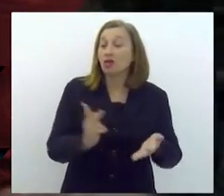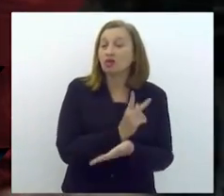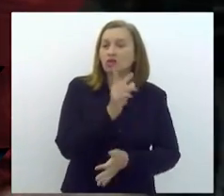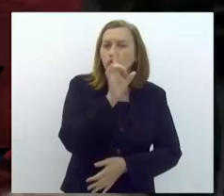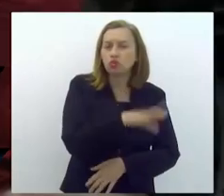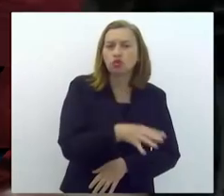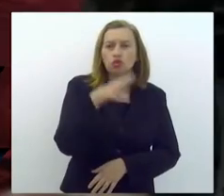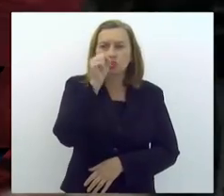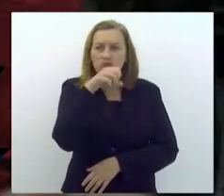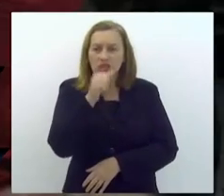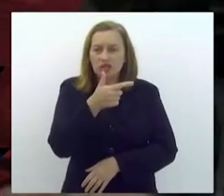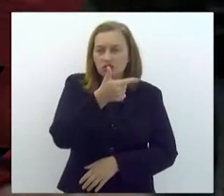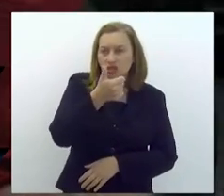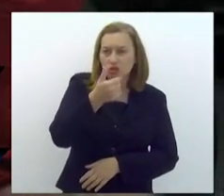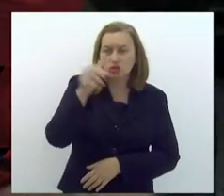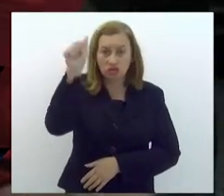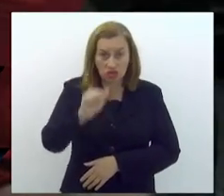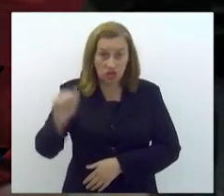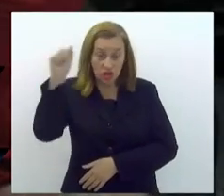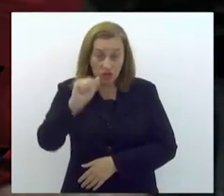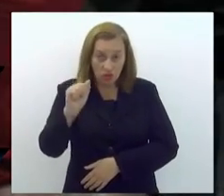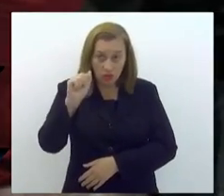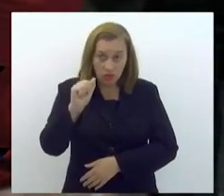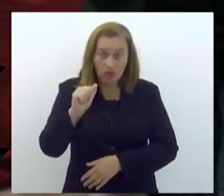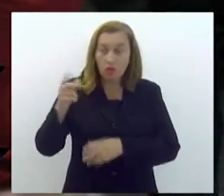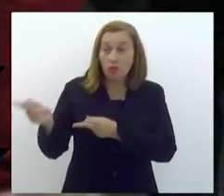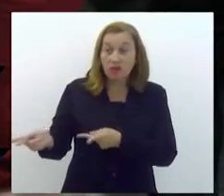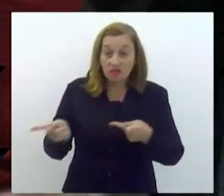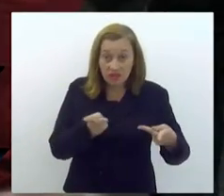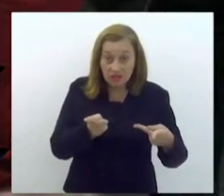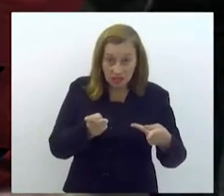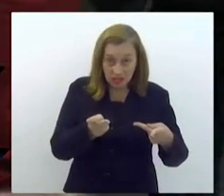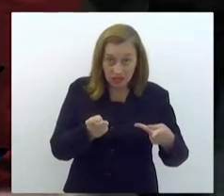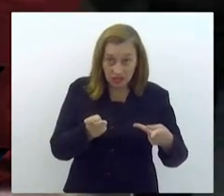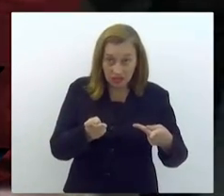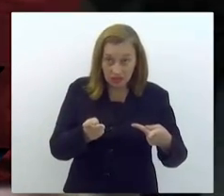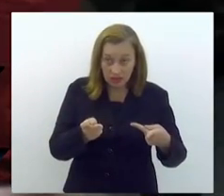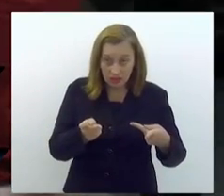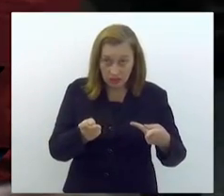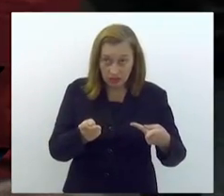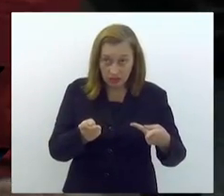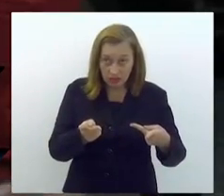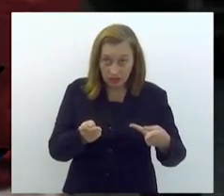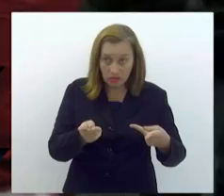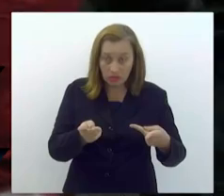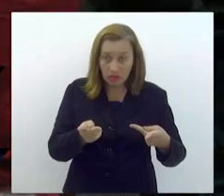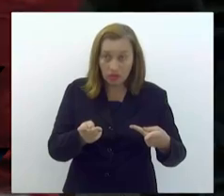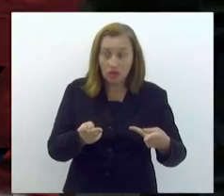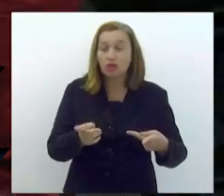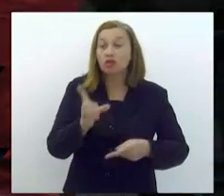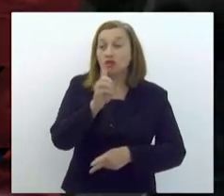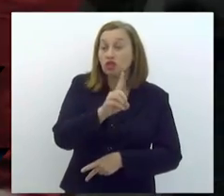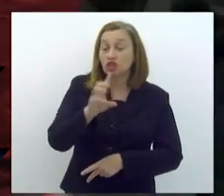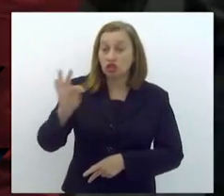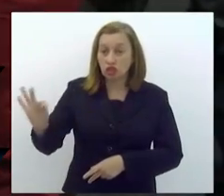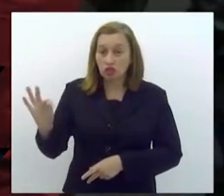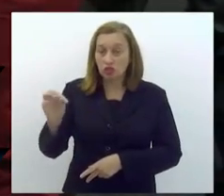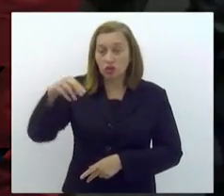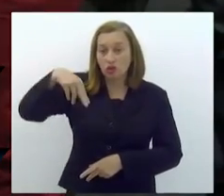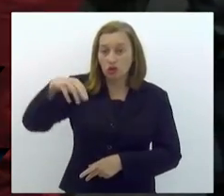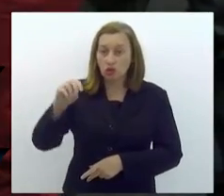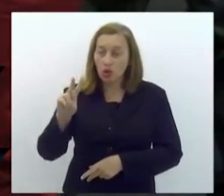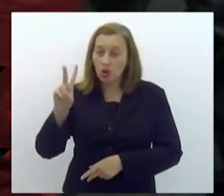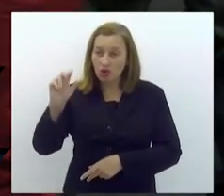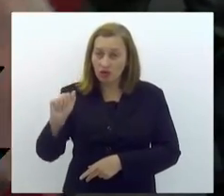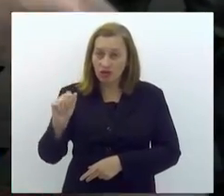no último sábado dia 12 de Agosto durante uma visita alumiar distrito de Nova Friburgo demonstra a